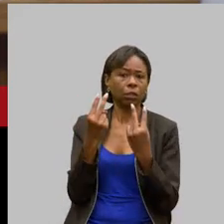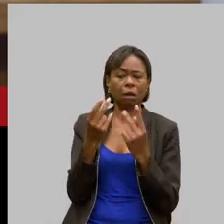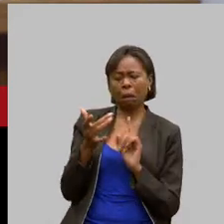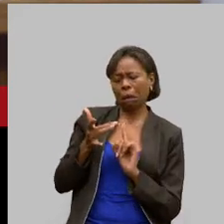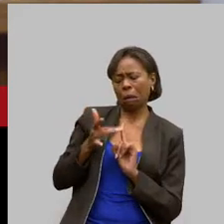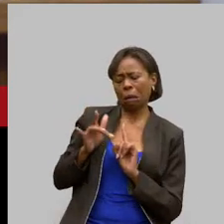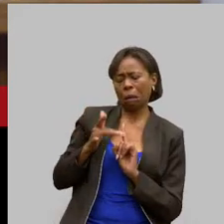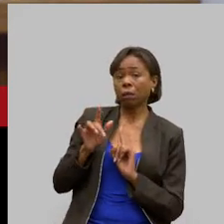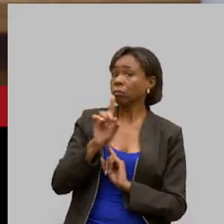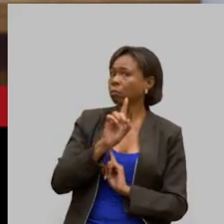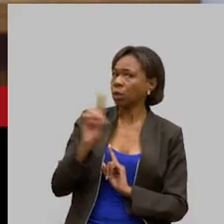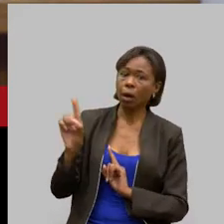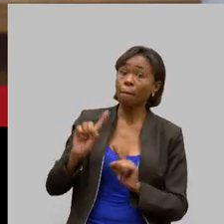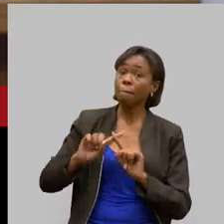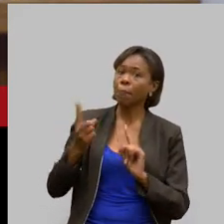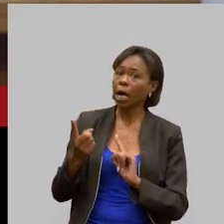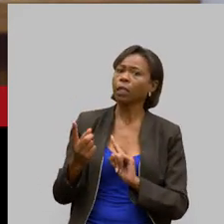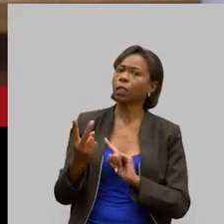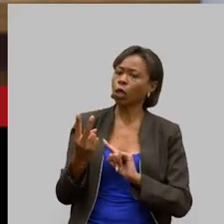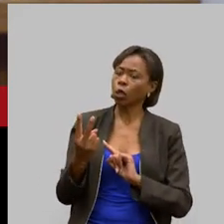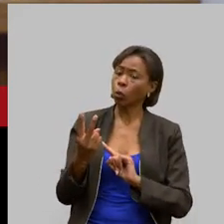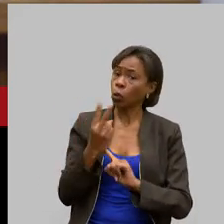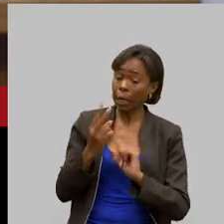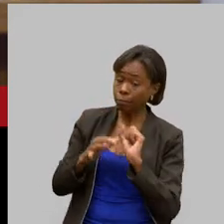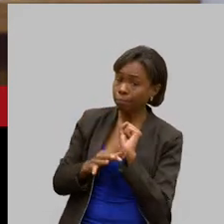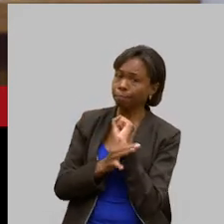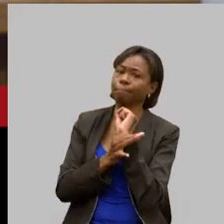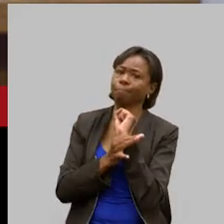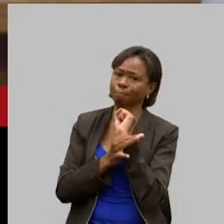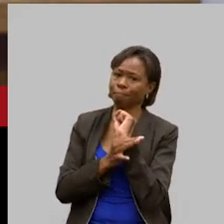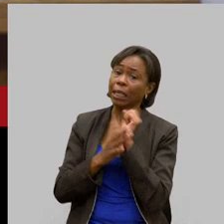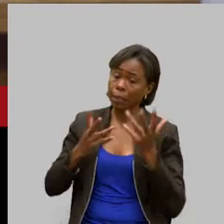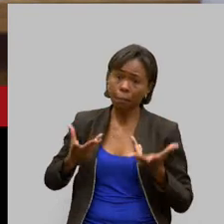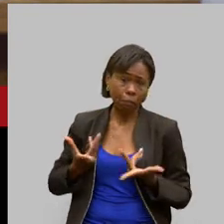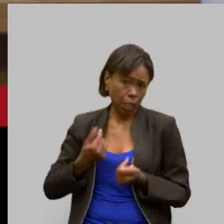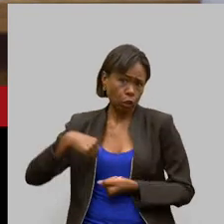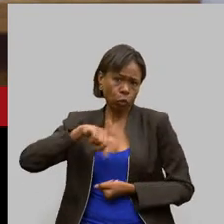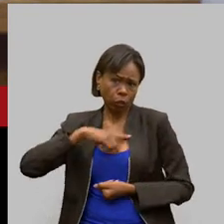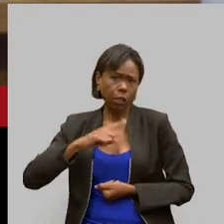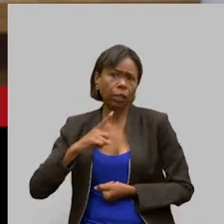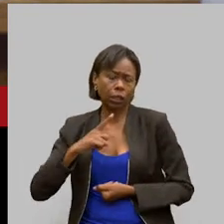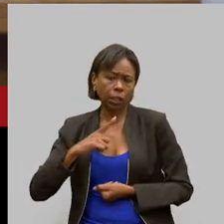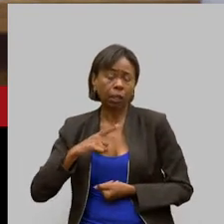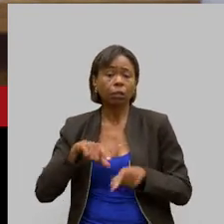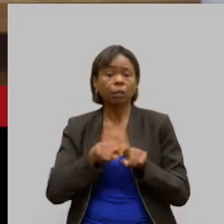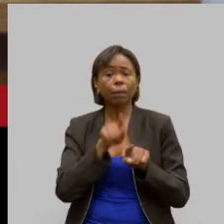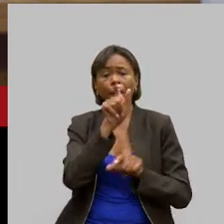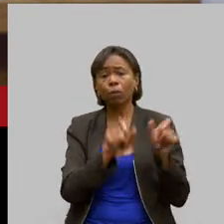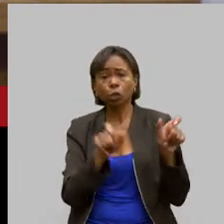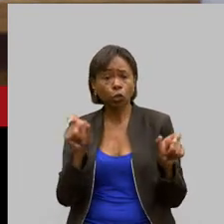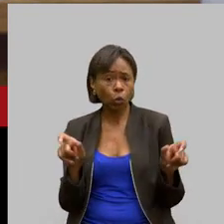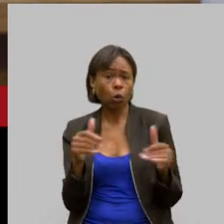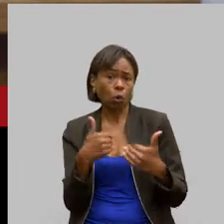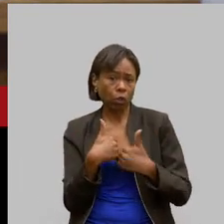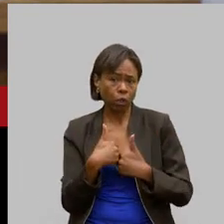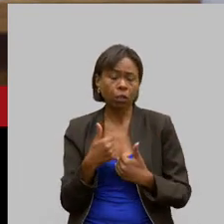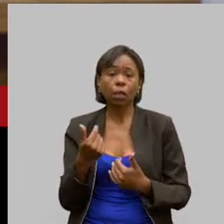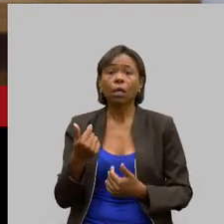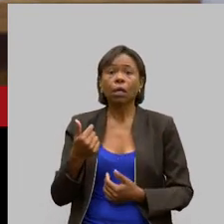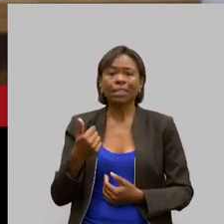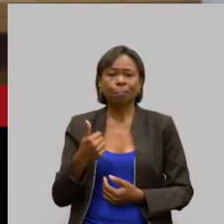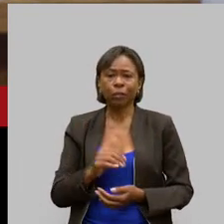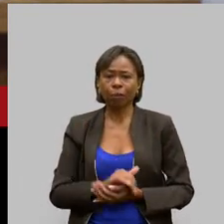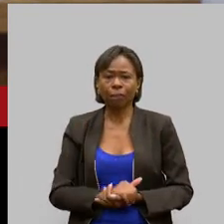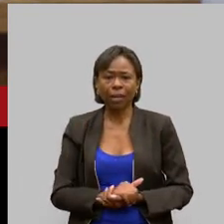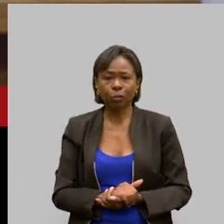com potencial e habilidades que nós temos e assim para pessoas com autismo também então eu fui procuradora de instituições de pessoas